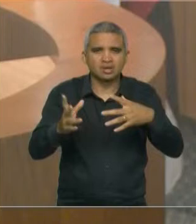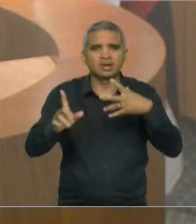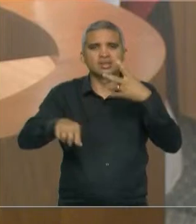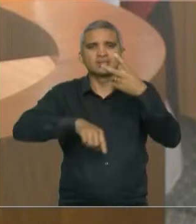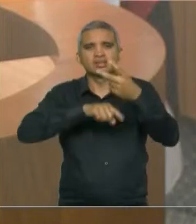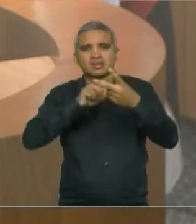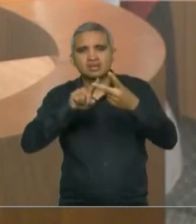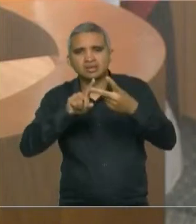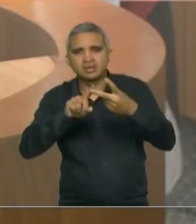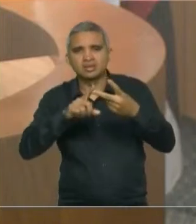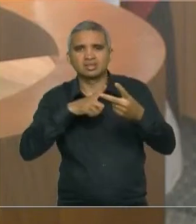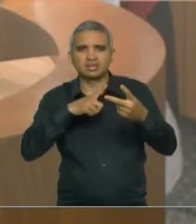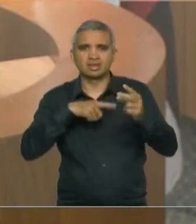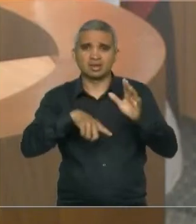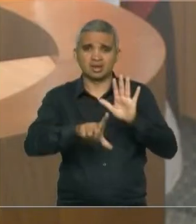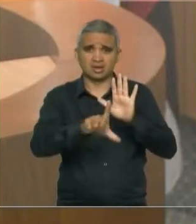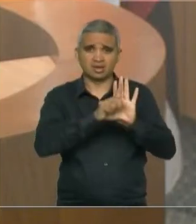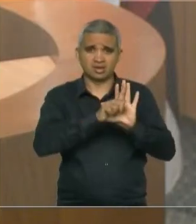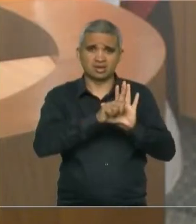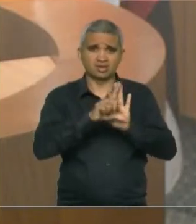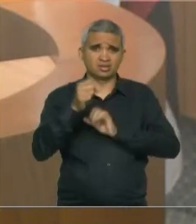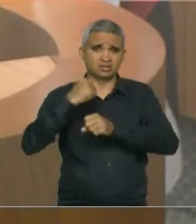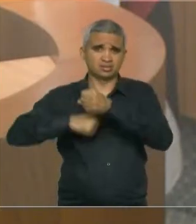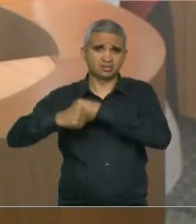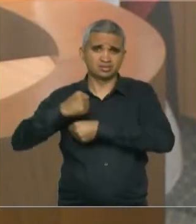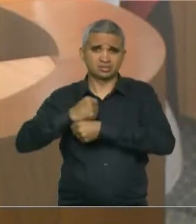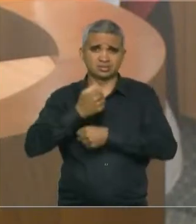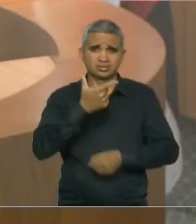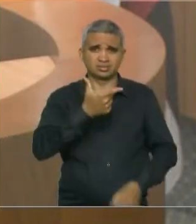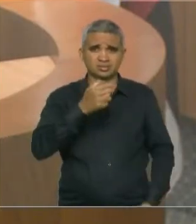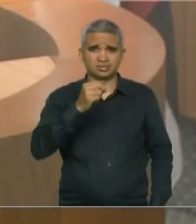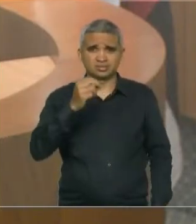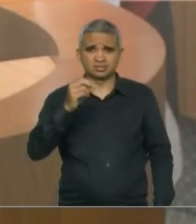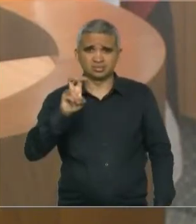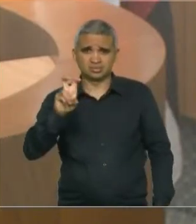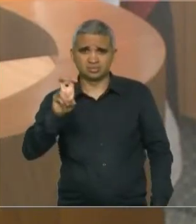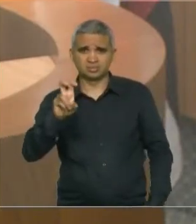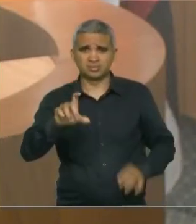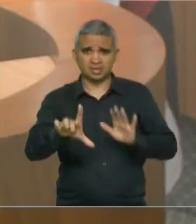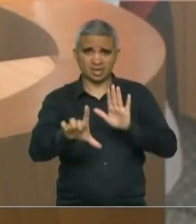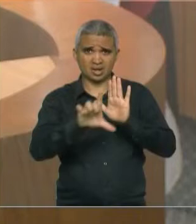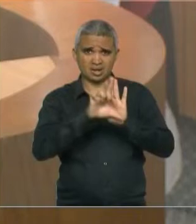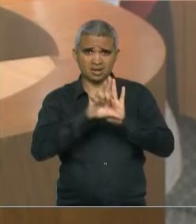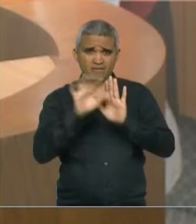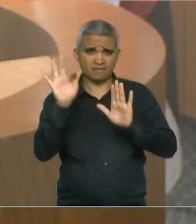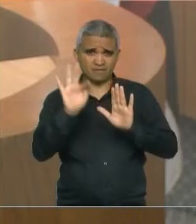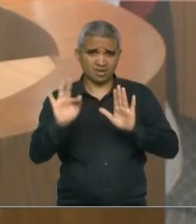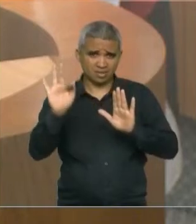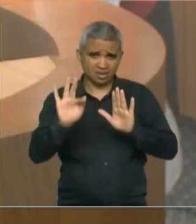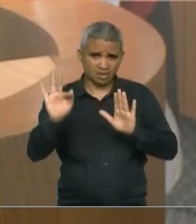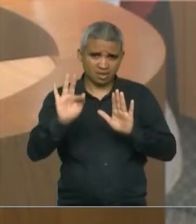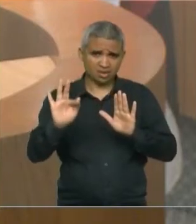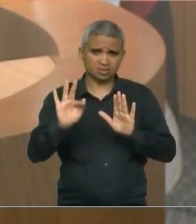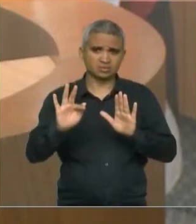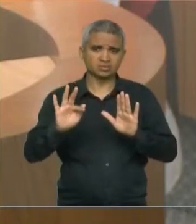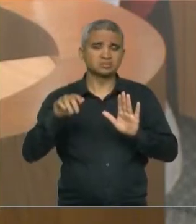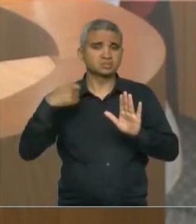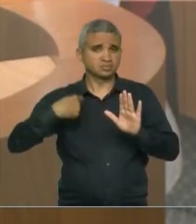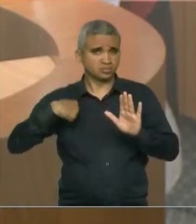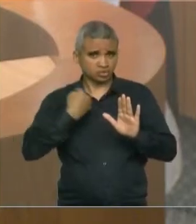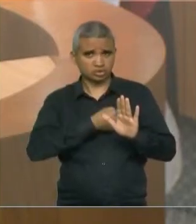que esta lei, a lei dos consórcios, uma lei federal, que nós temos que estar sempre baseado em